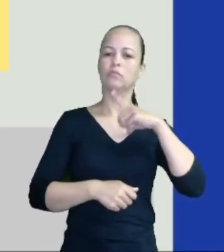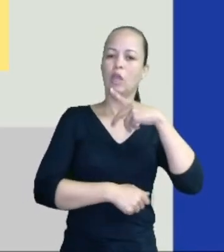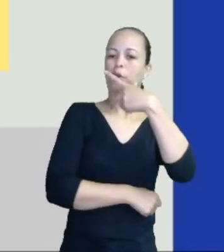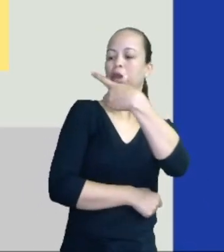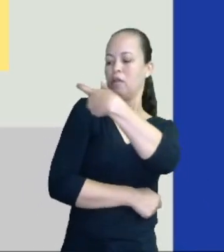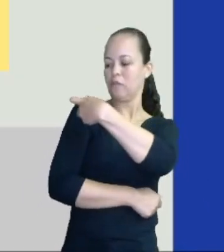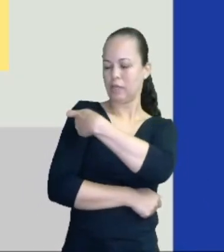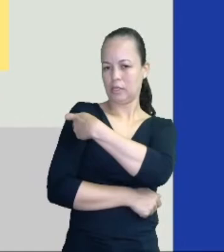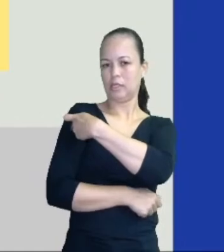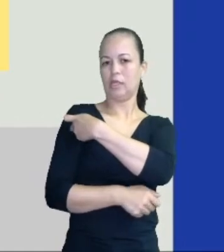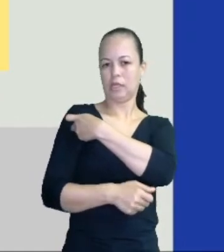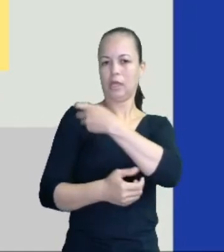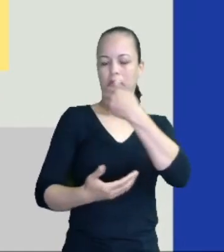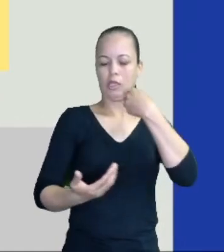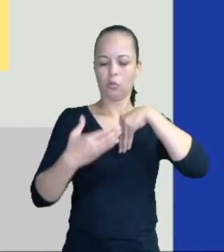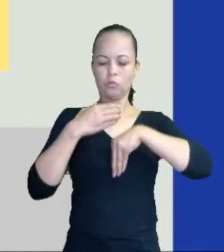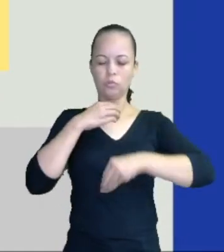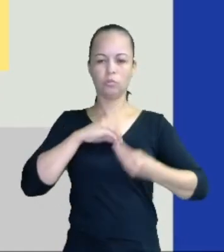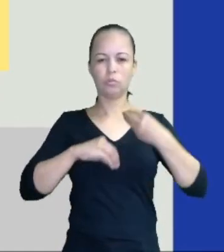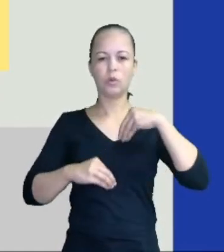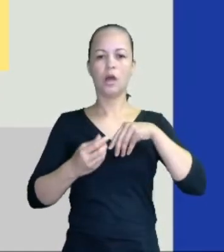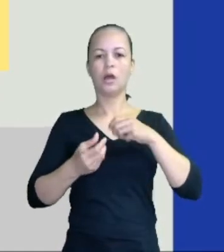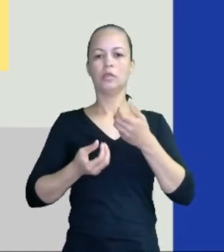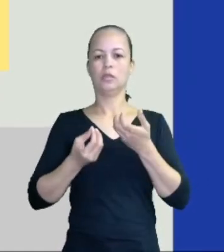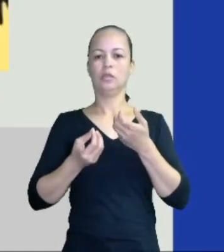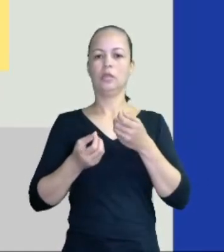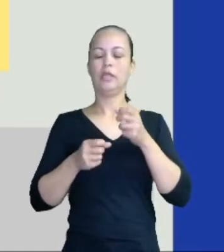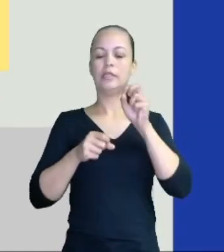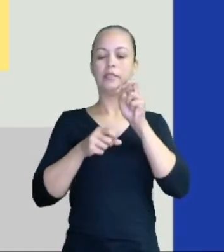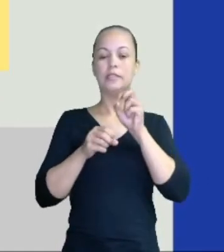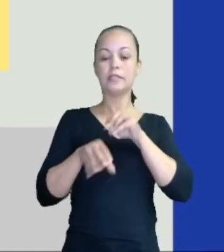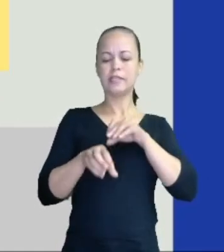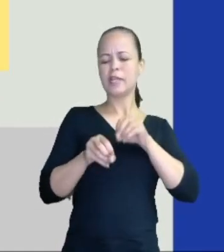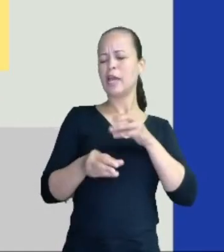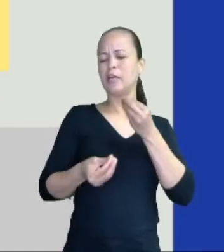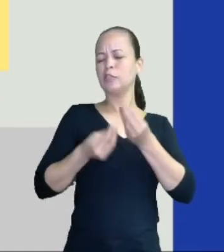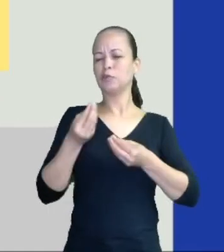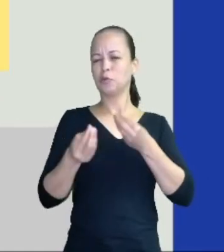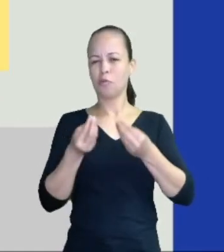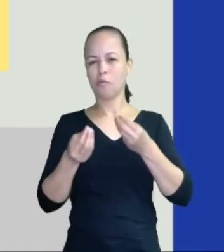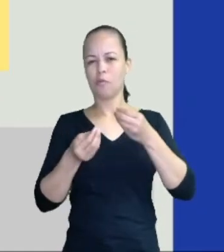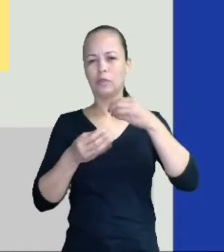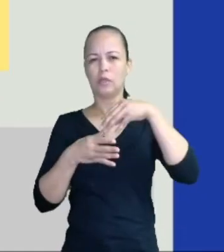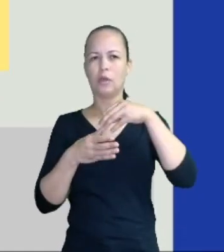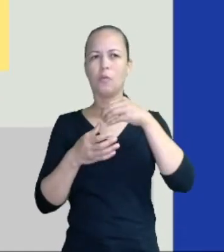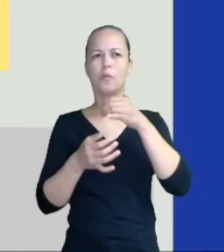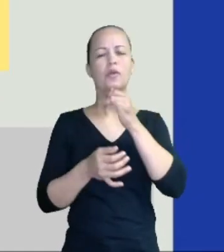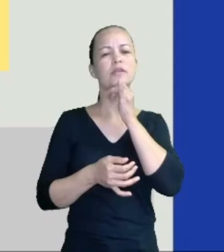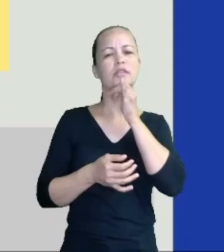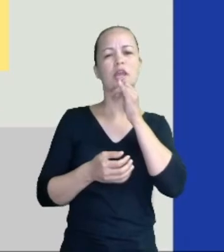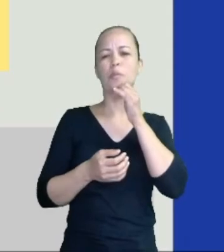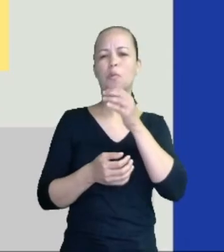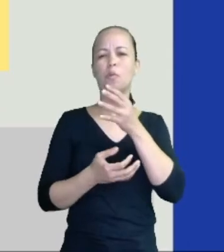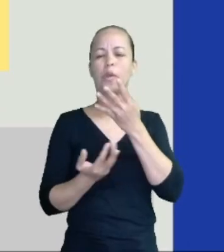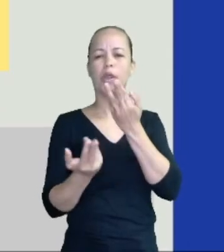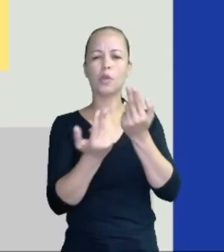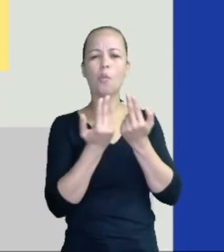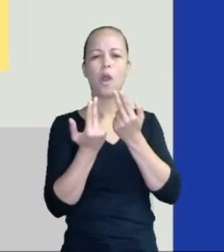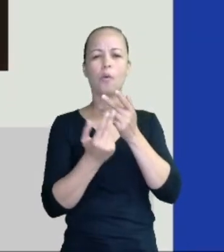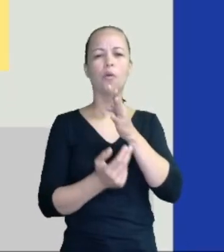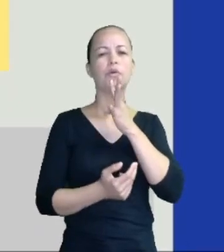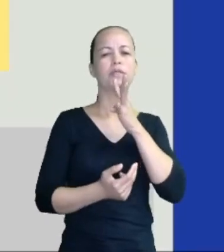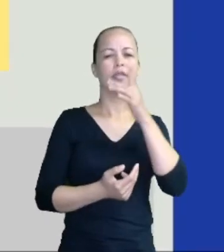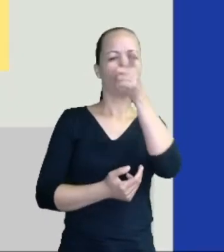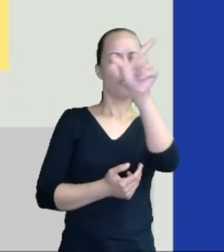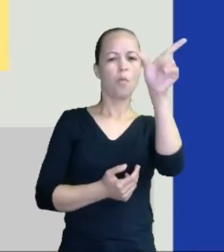sistema imunológico, ensinando-o a reconhecer os vírus. É tipo quando conhecemos uma pessoa nova, ela deixa de ser